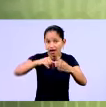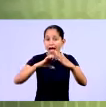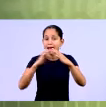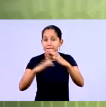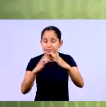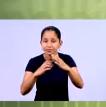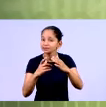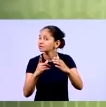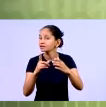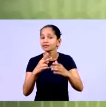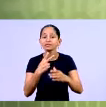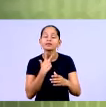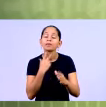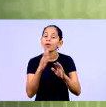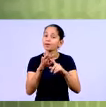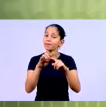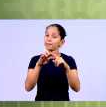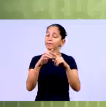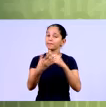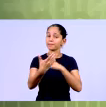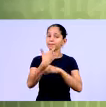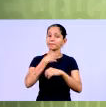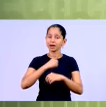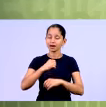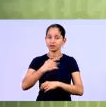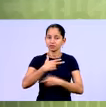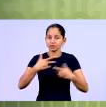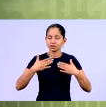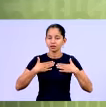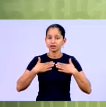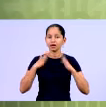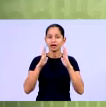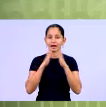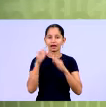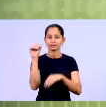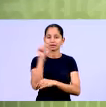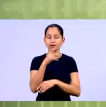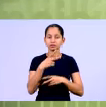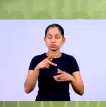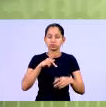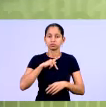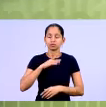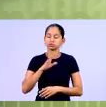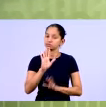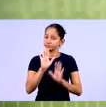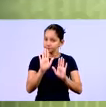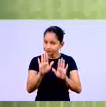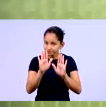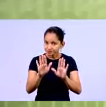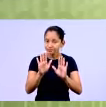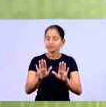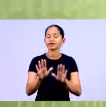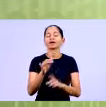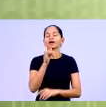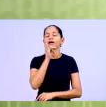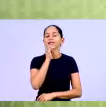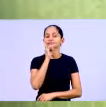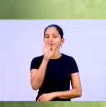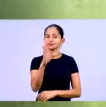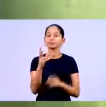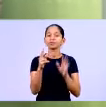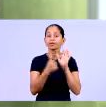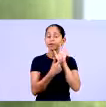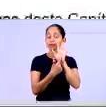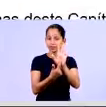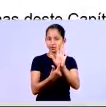dos sócios. Mas tem um porém. A própria lei, o próprio Código Civil, e aí eu convido vocês a acompanhar aqui na